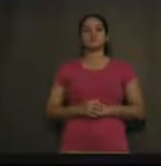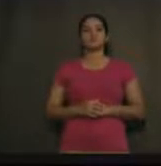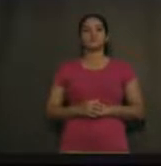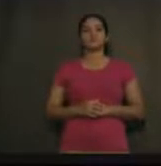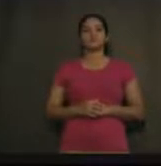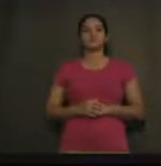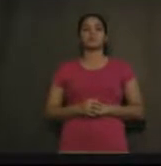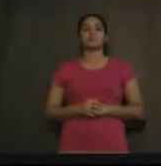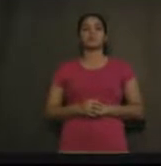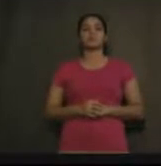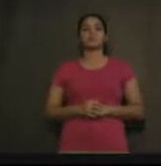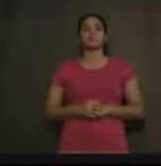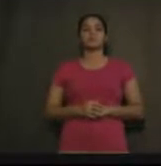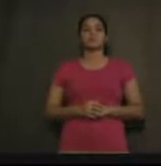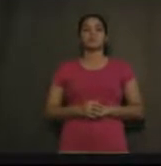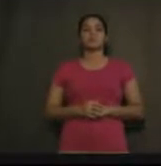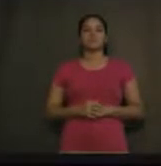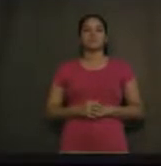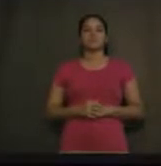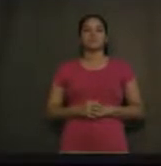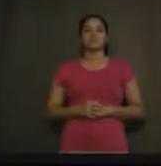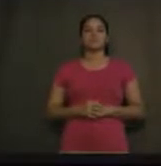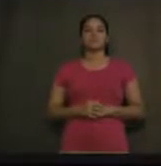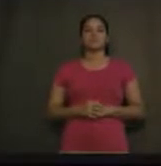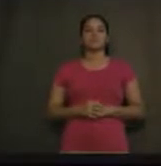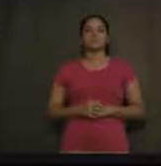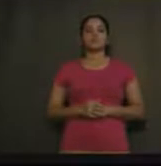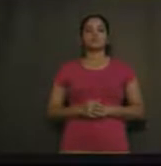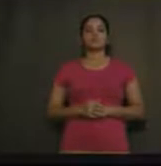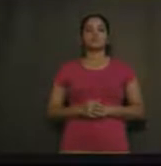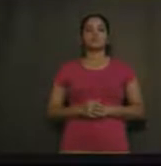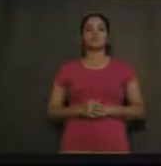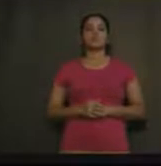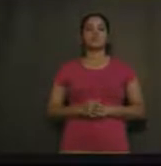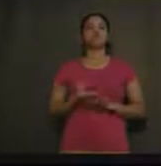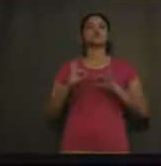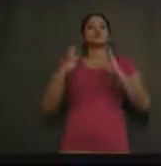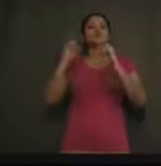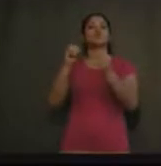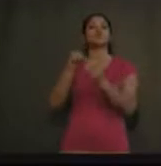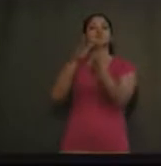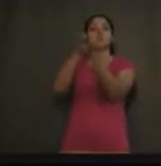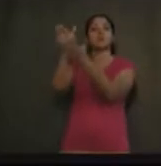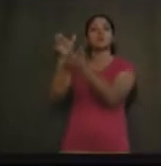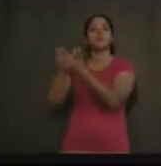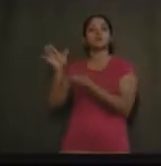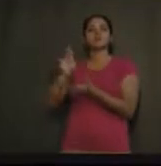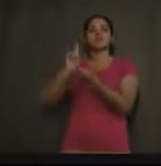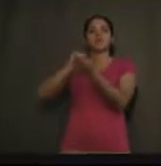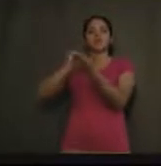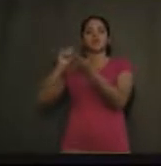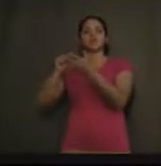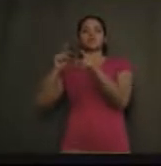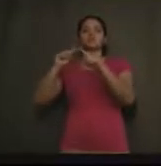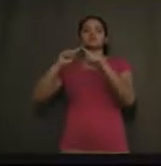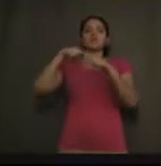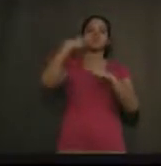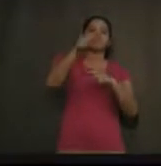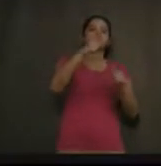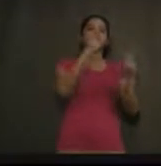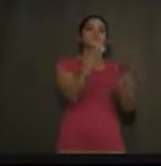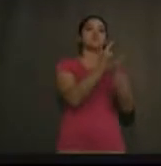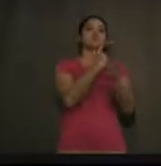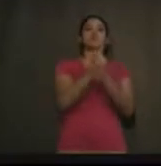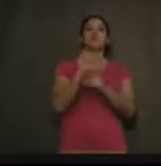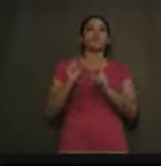Poincaré. E por trás dessas publicações, do artigo e depois do livro,